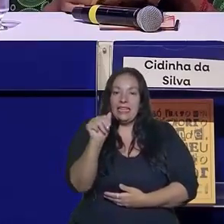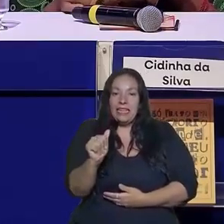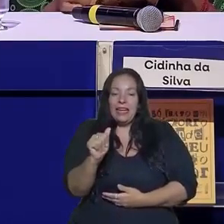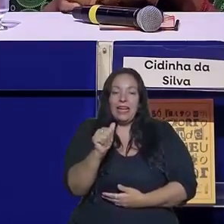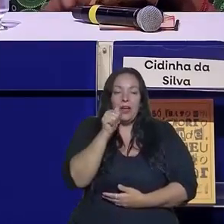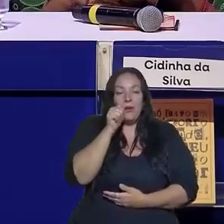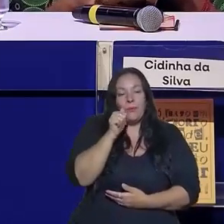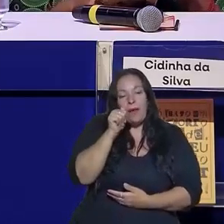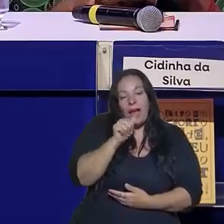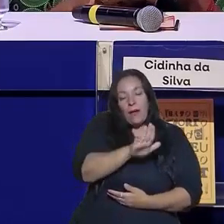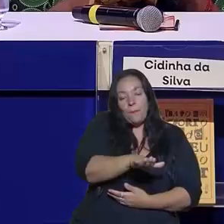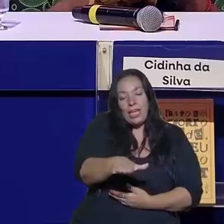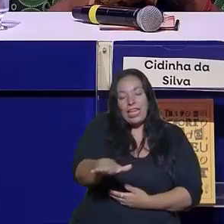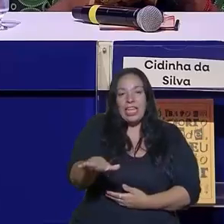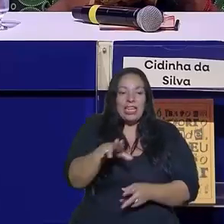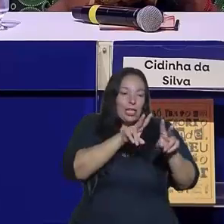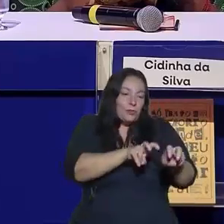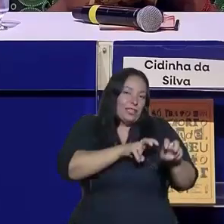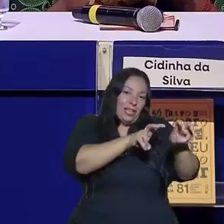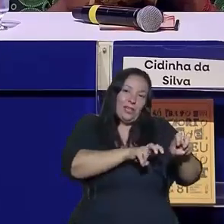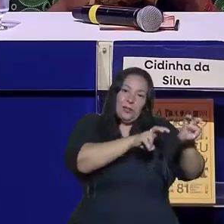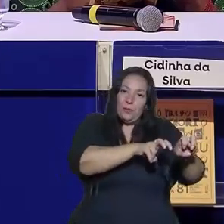gosto de brincar com isso porque, de fato, né, ser do